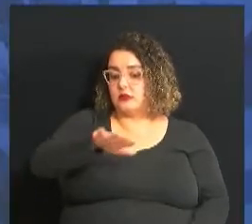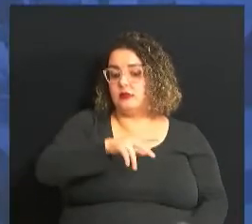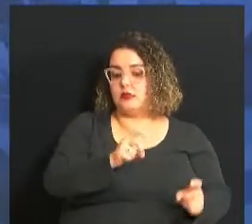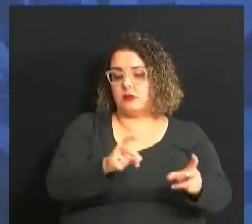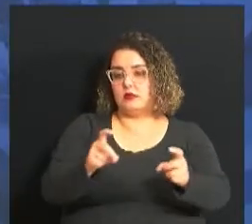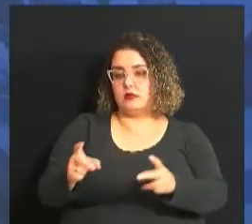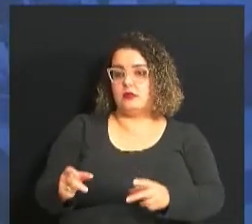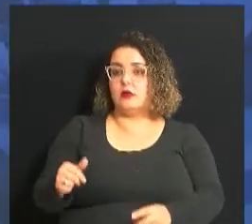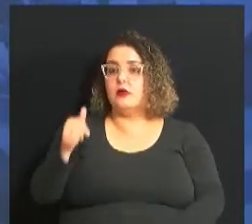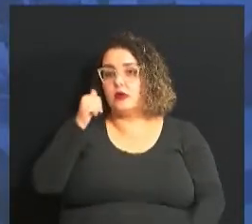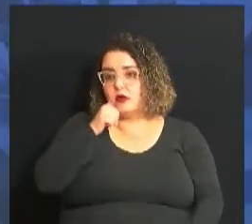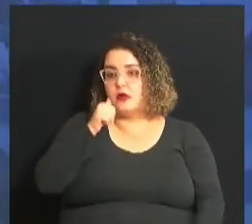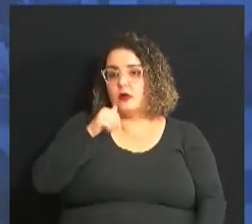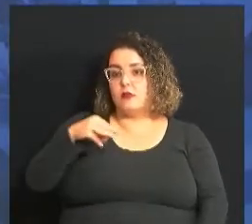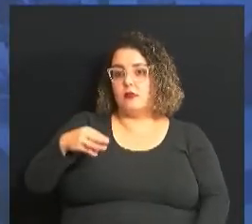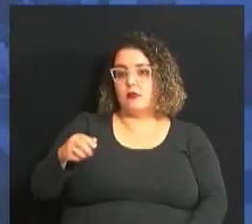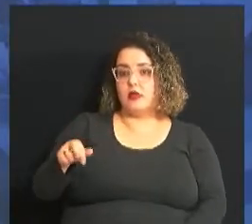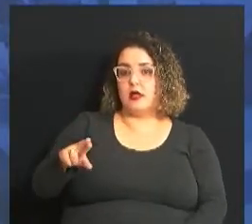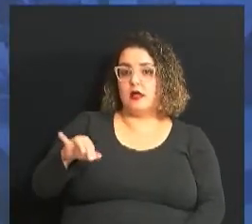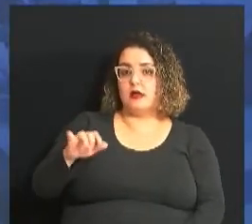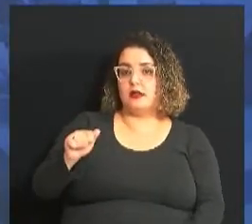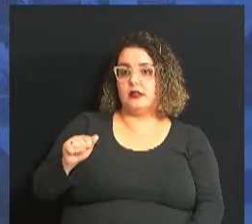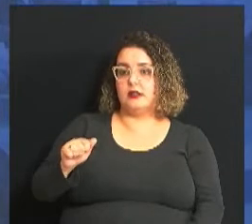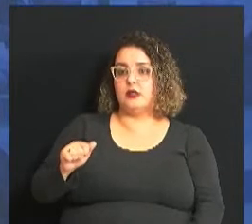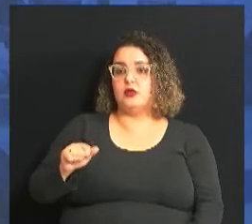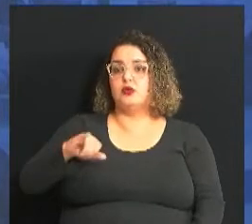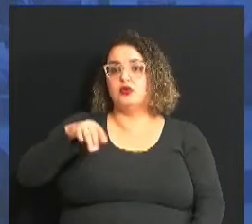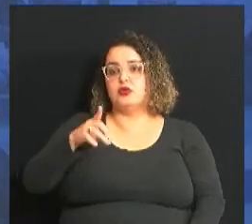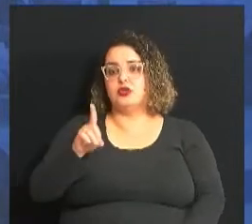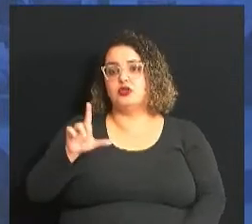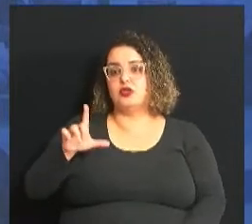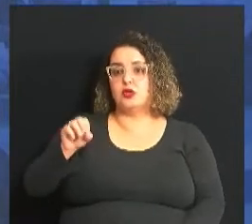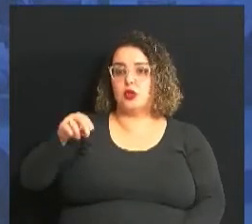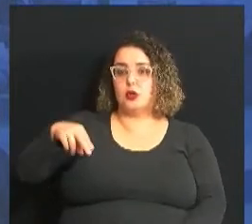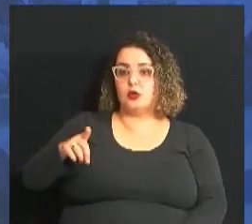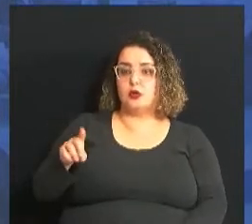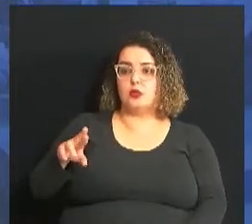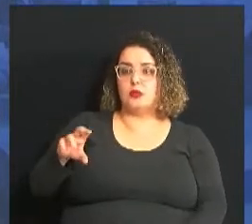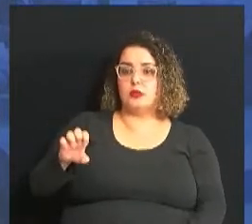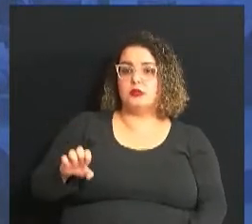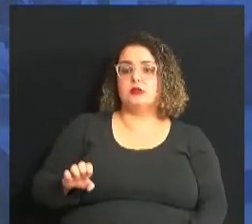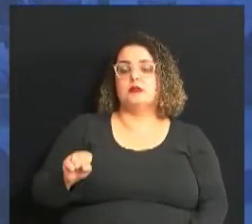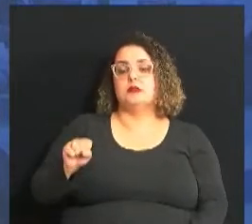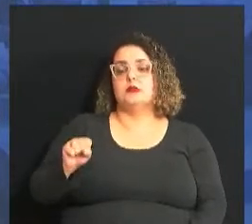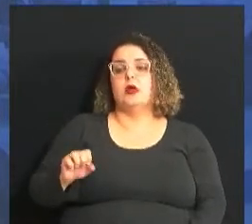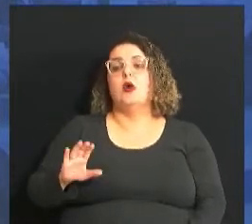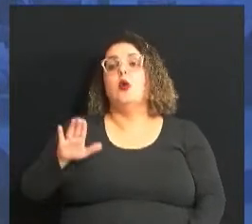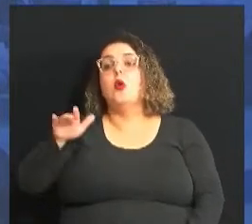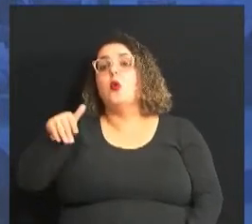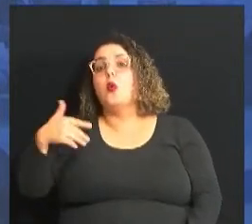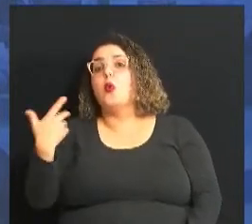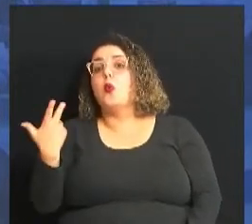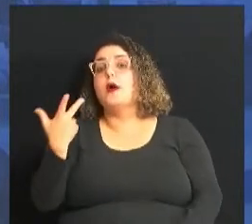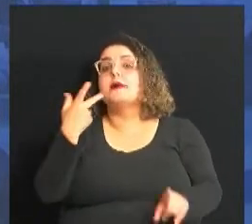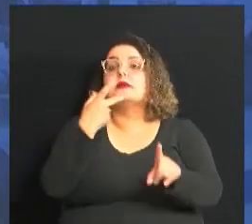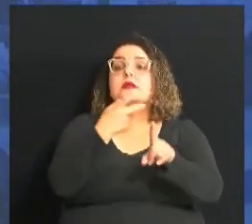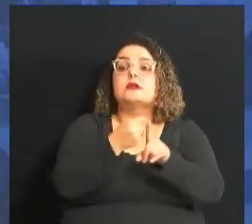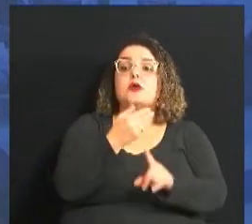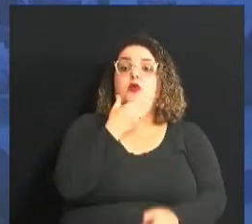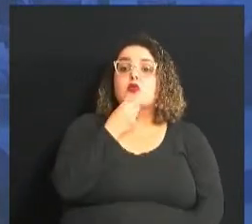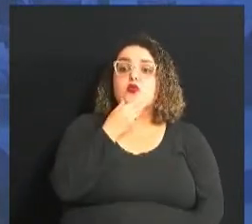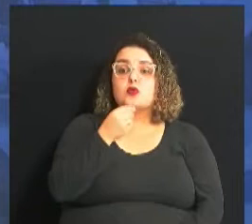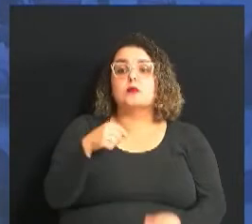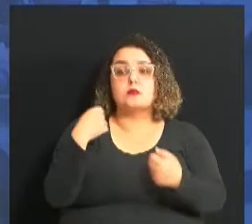mulher, Maria de Lourdes, do Jardim Londres. Quais vacinas os homens precisam tomar? Tem